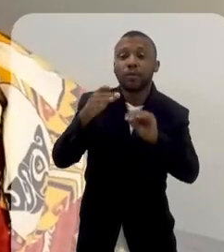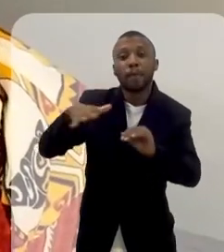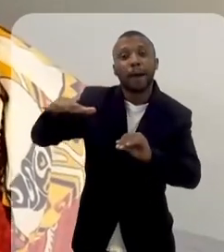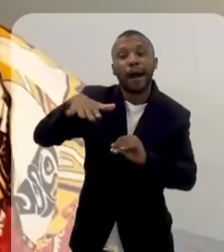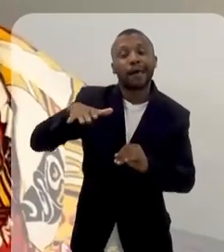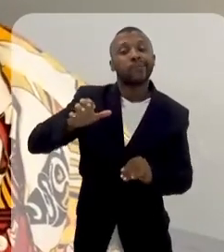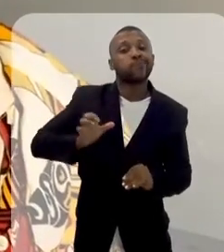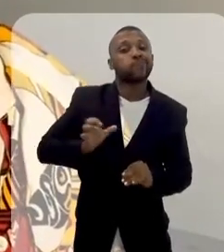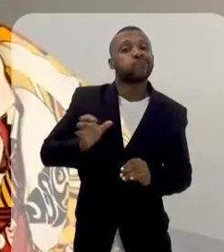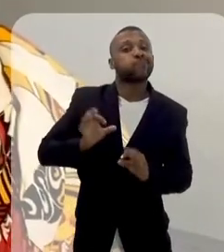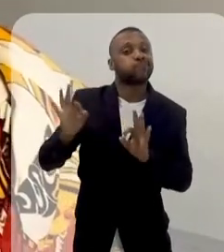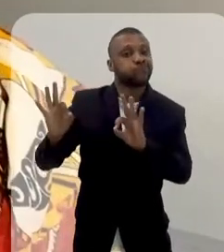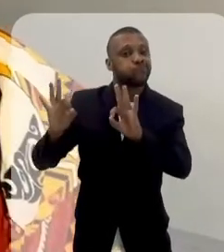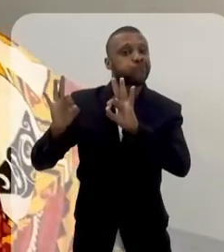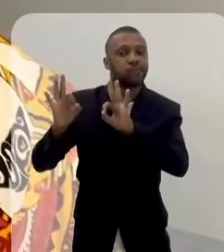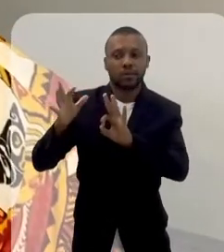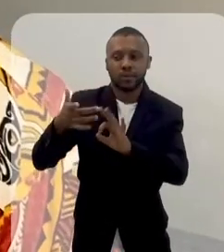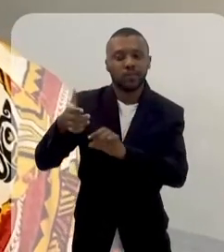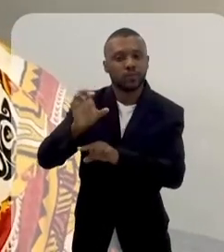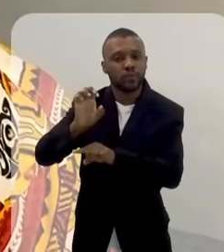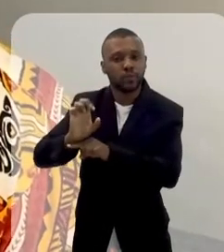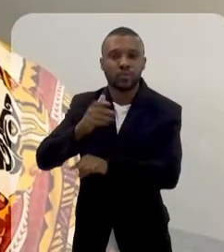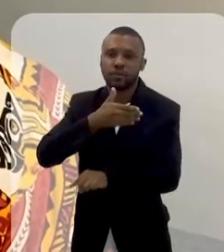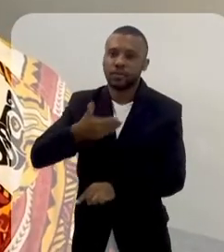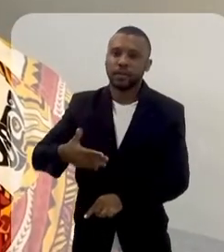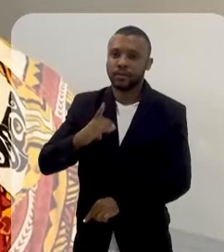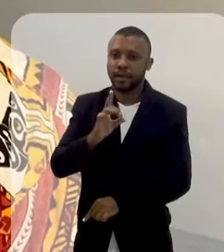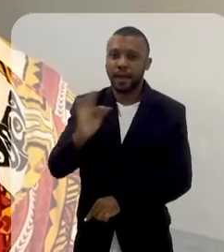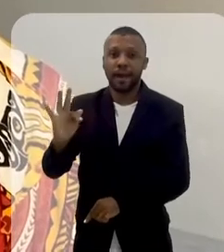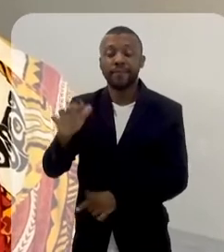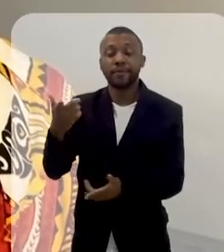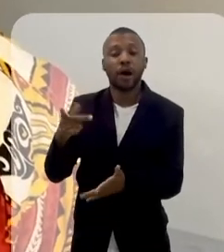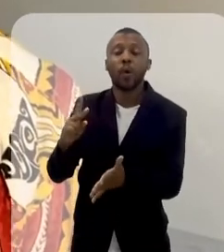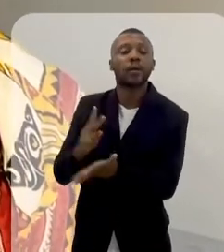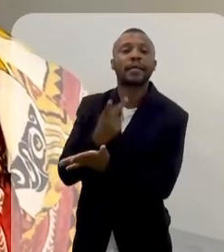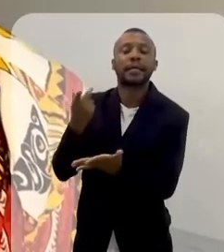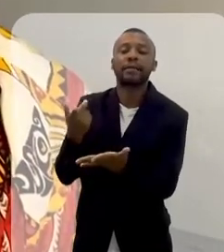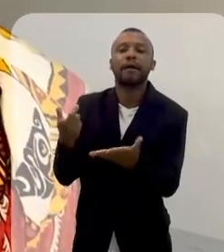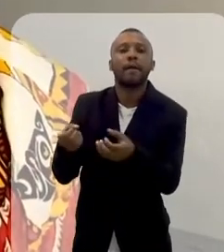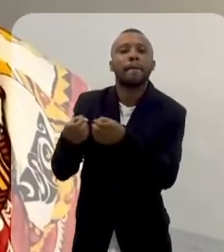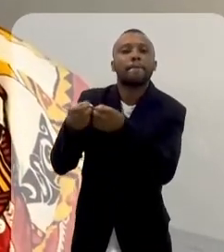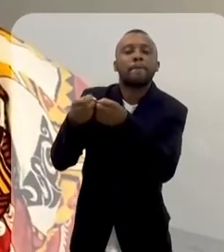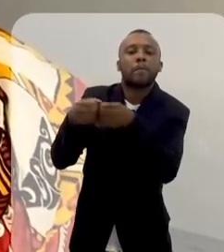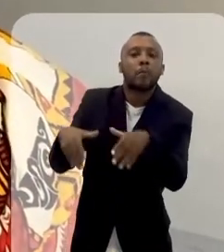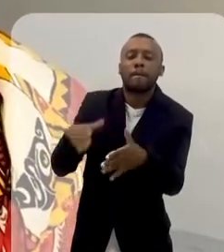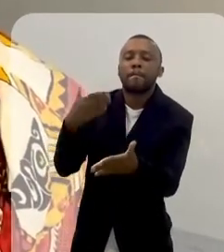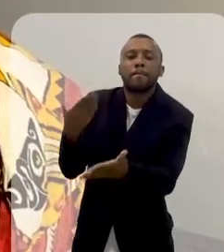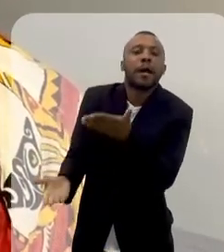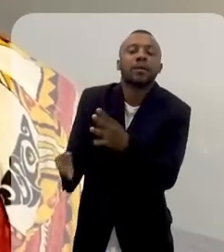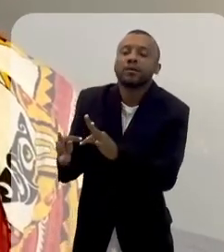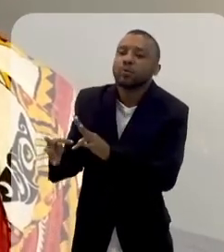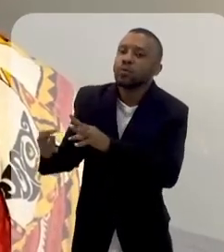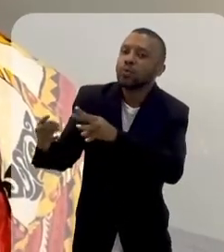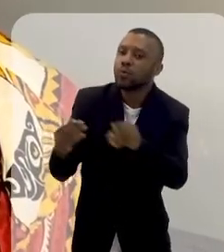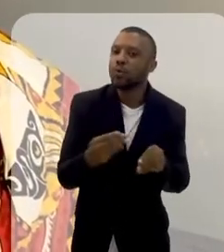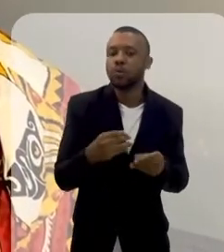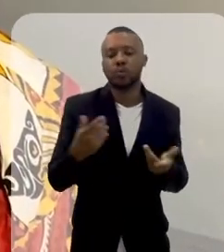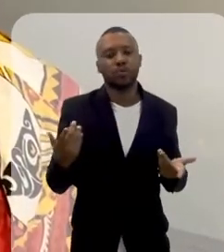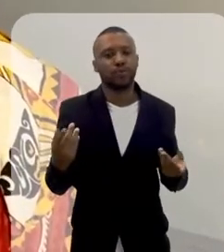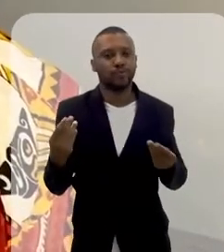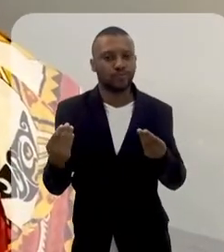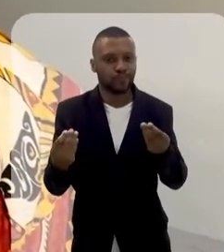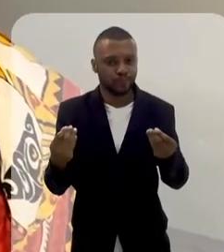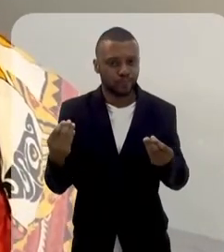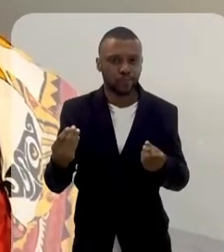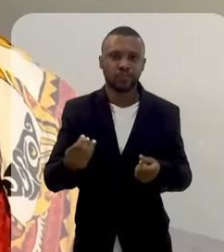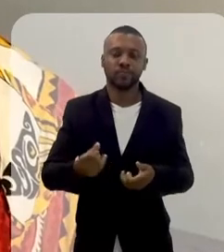um Leblon, assim, lá do Distrito Federal. E aí ele quebra, ele perde tudo quando eu tenho 5 anos de idade.